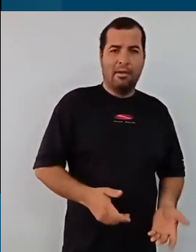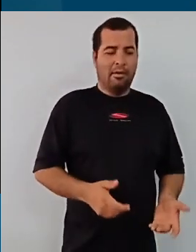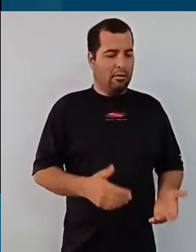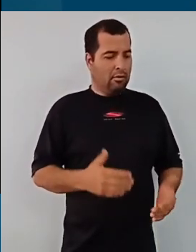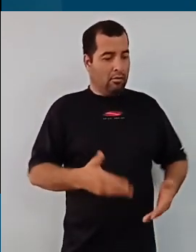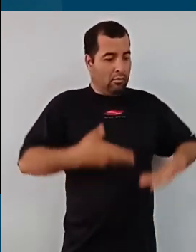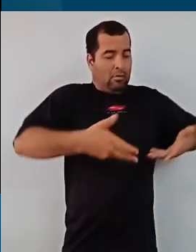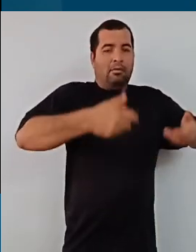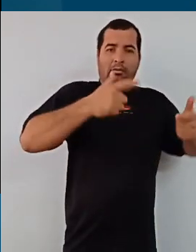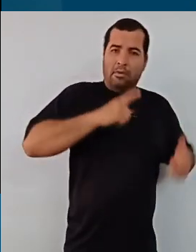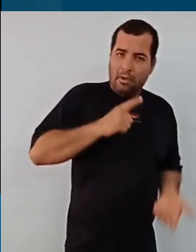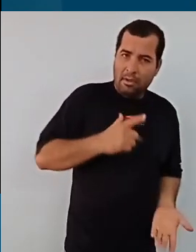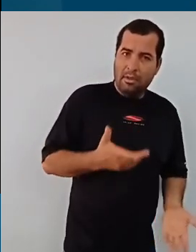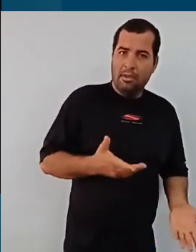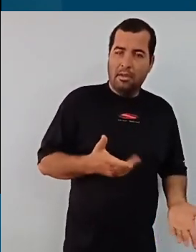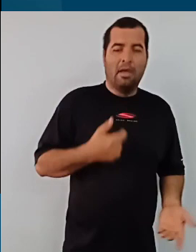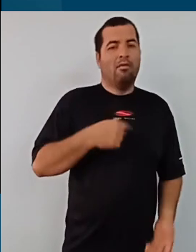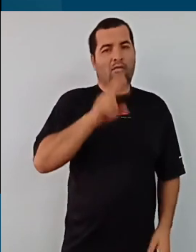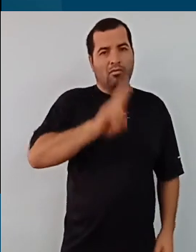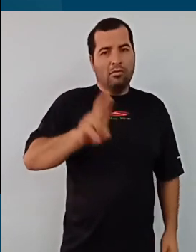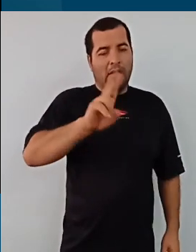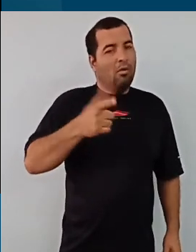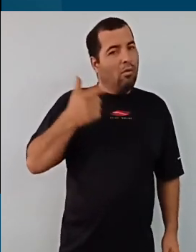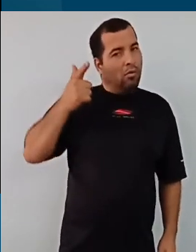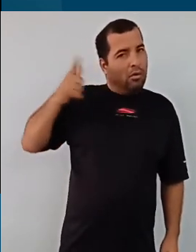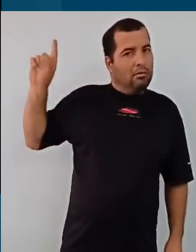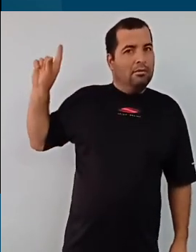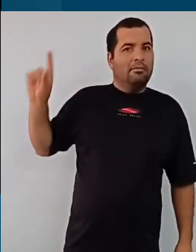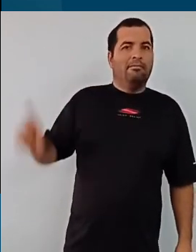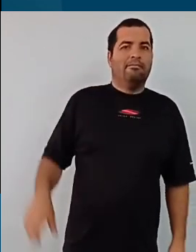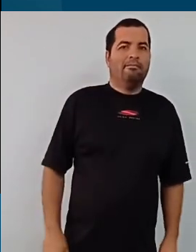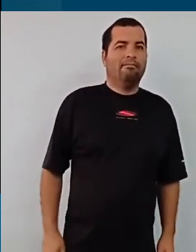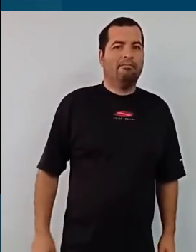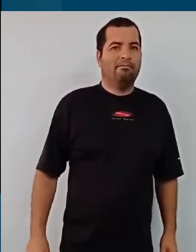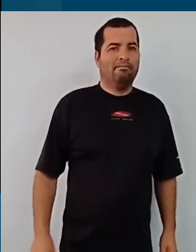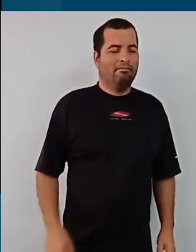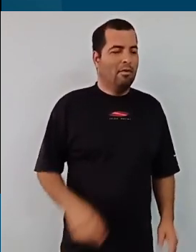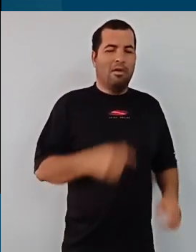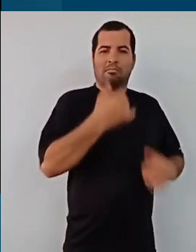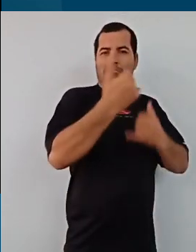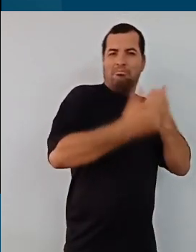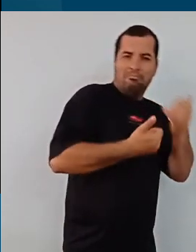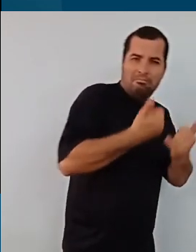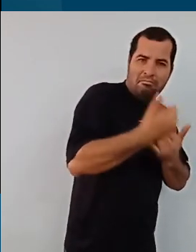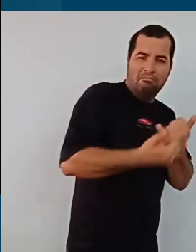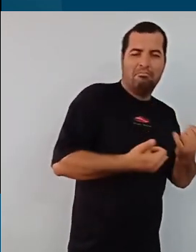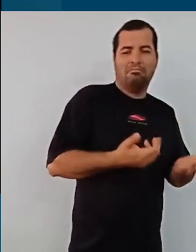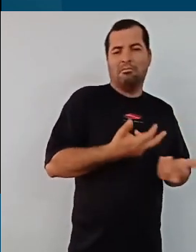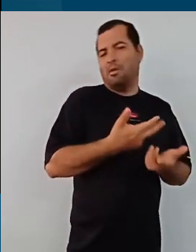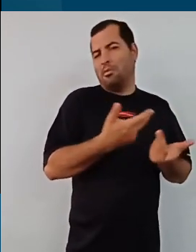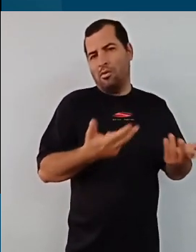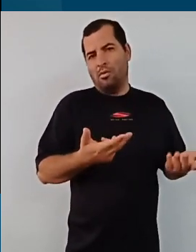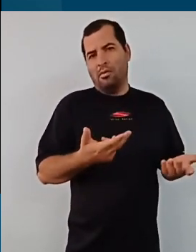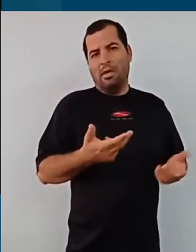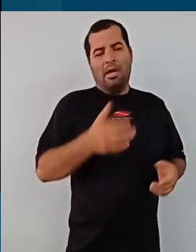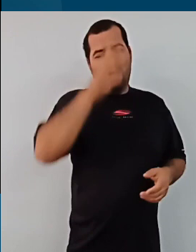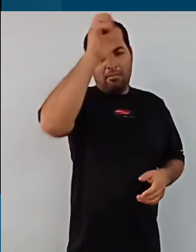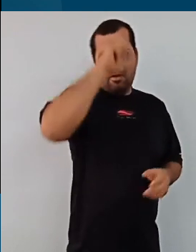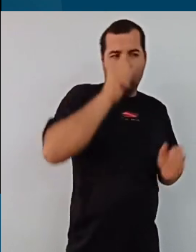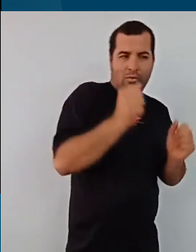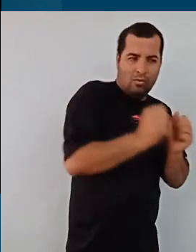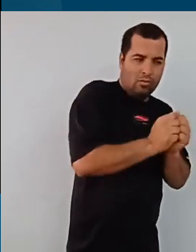motivação. Então, eu vou usar outra estratégia. Então, entra um jogo, entra aprendizagem